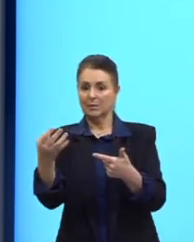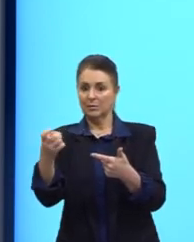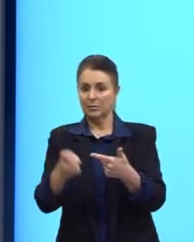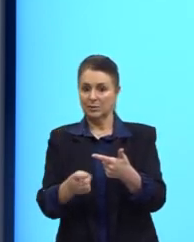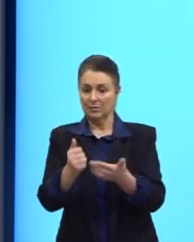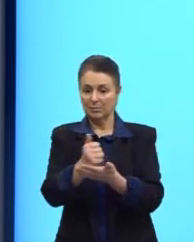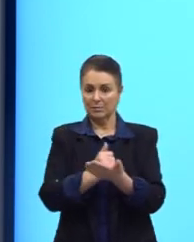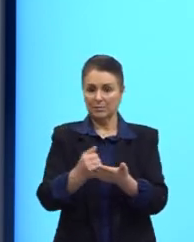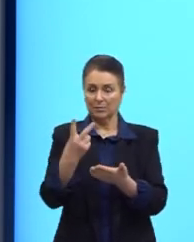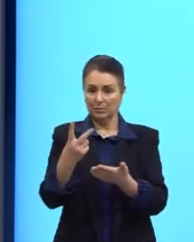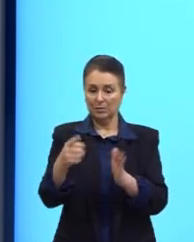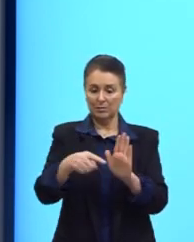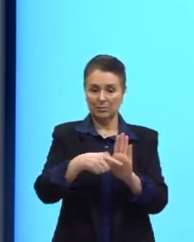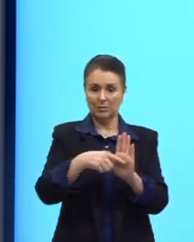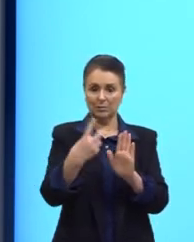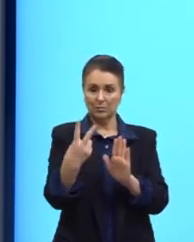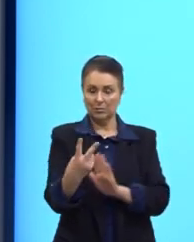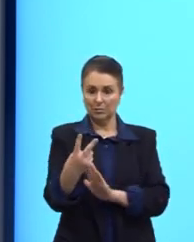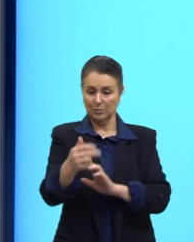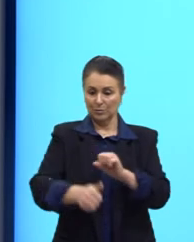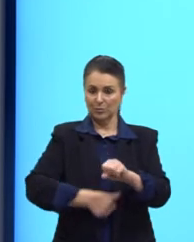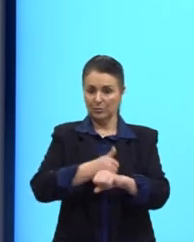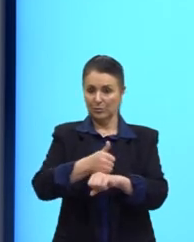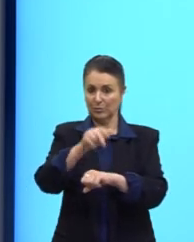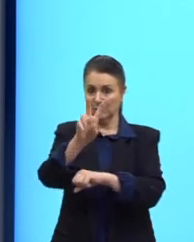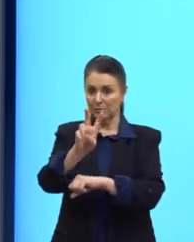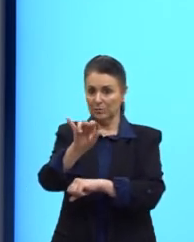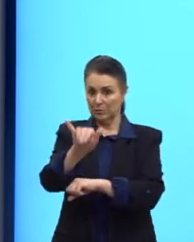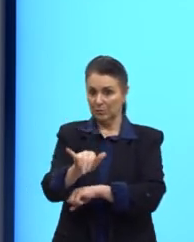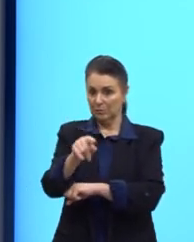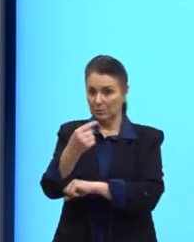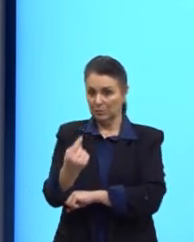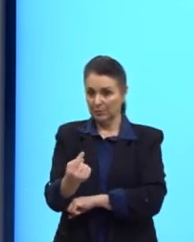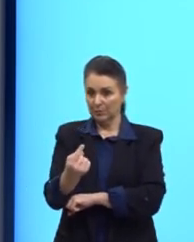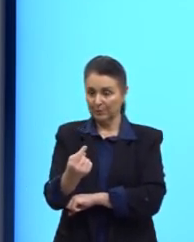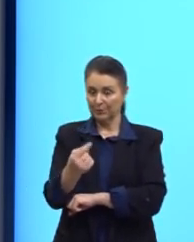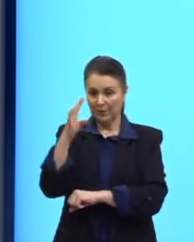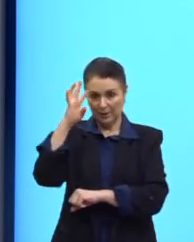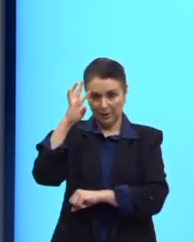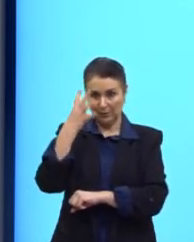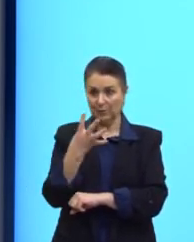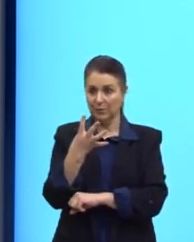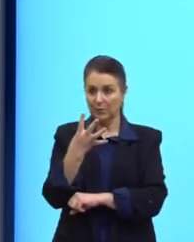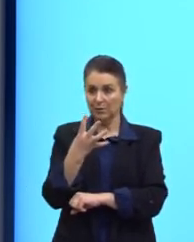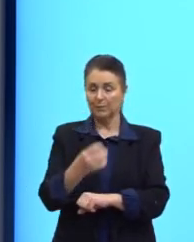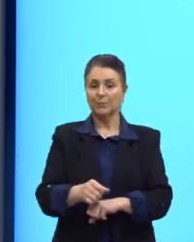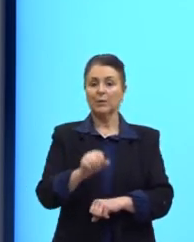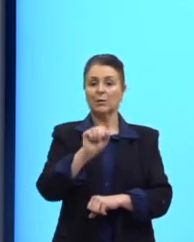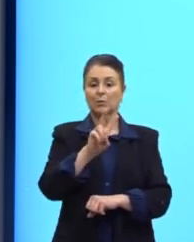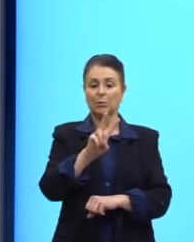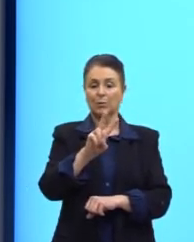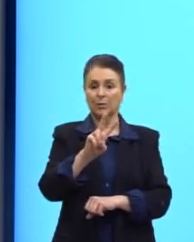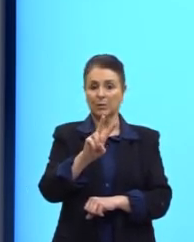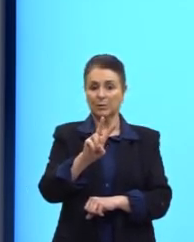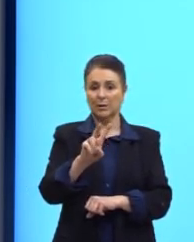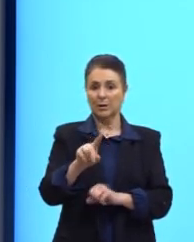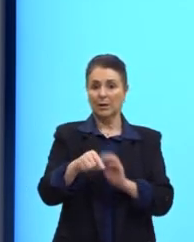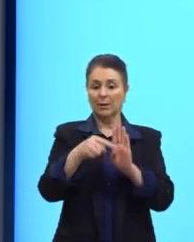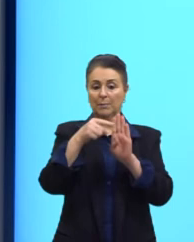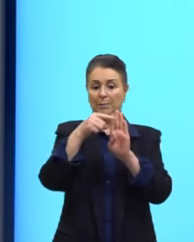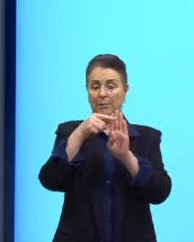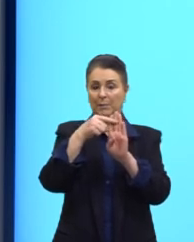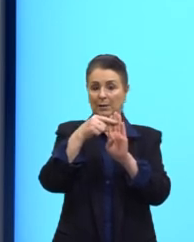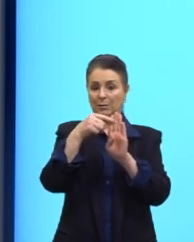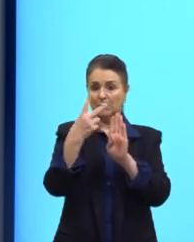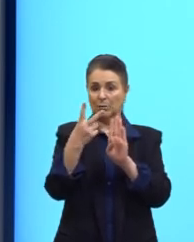a menos 2 substituindo pelo y1 aí resolvendo né dois elevado a menos 2 é igual